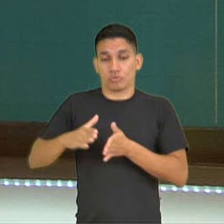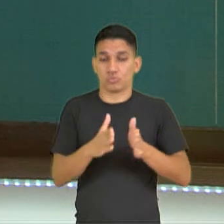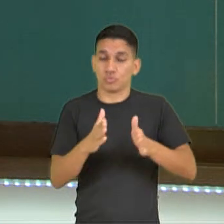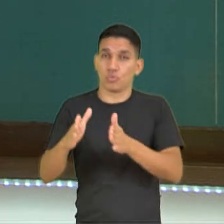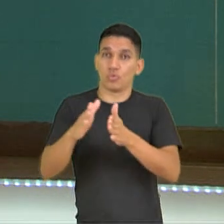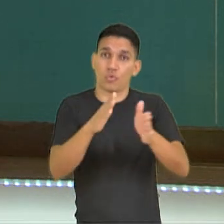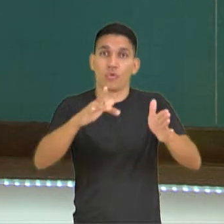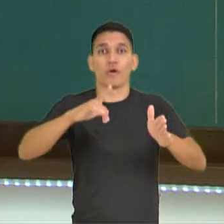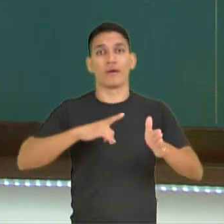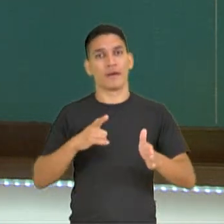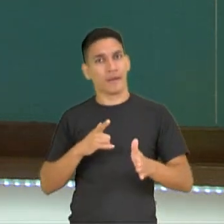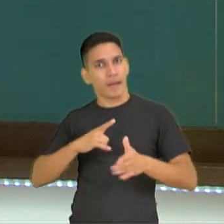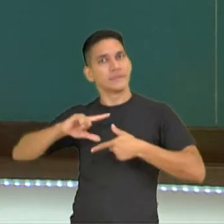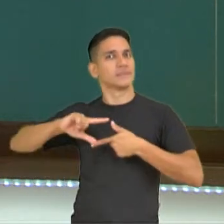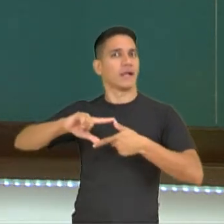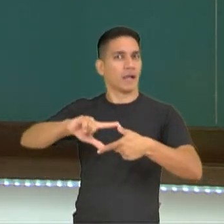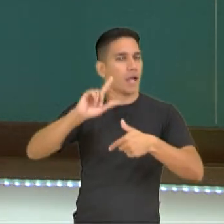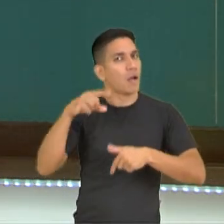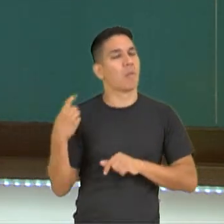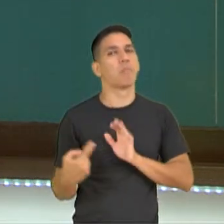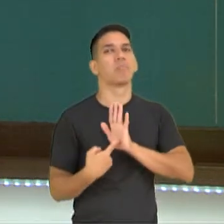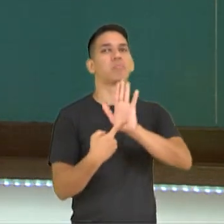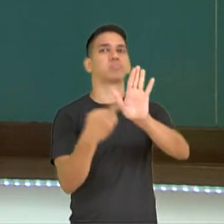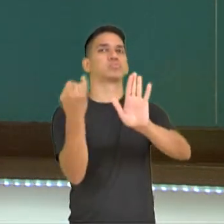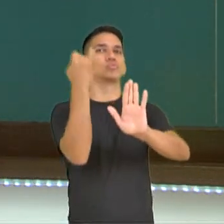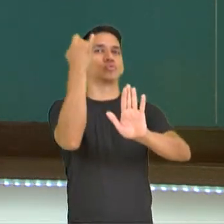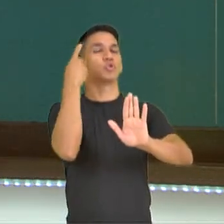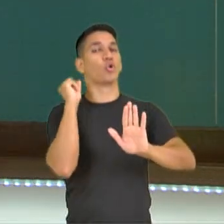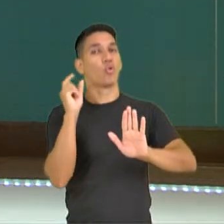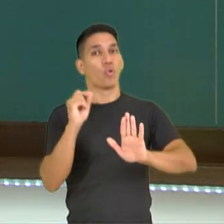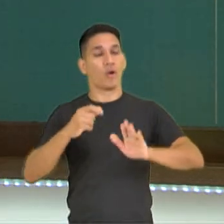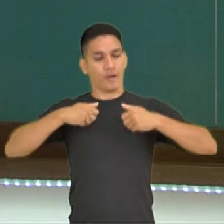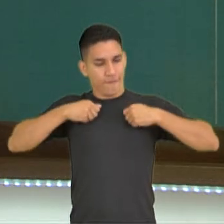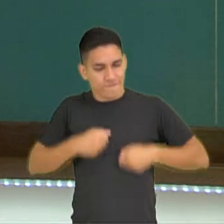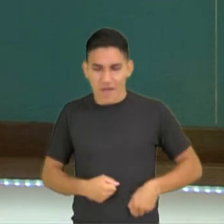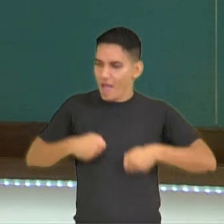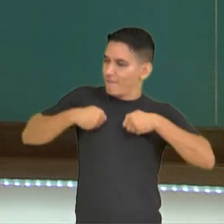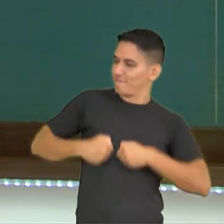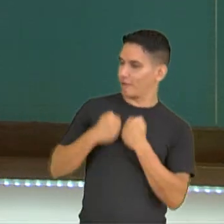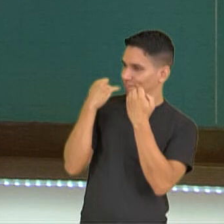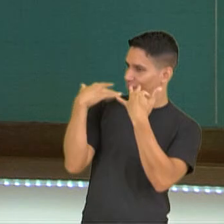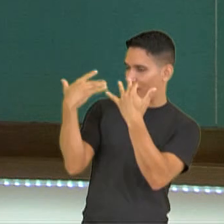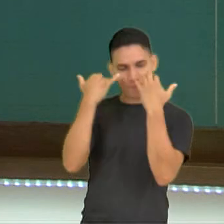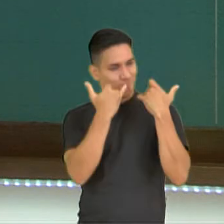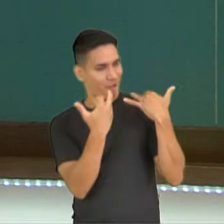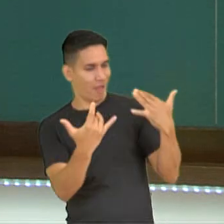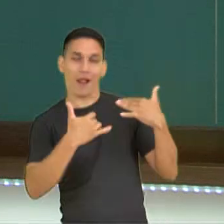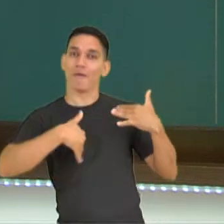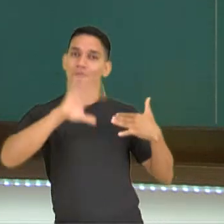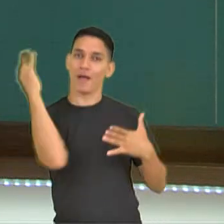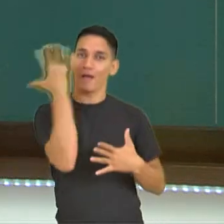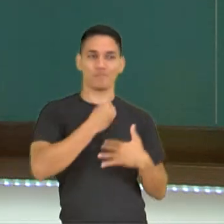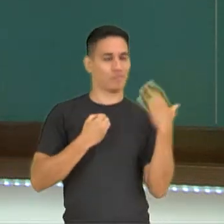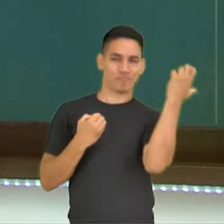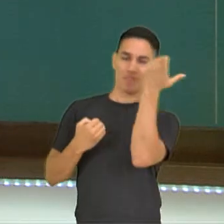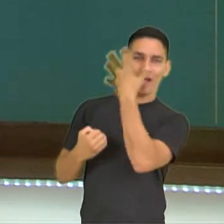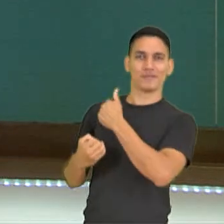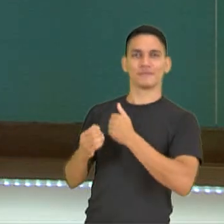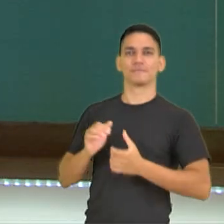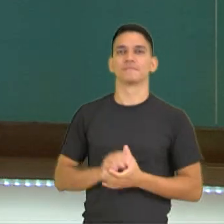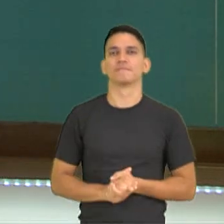é muito importante na exposição das vestimentas, uma mais bela do que a outra. A chimarrita,